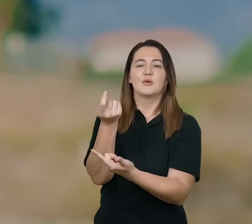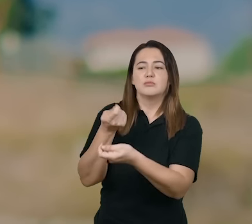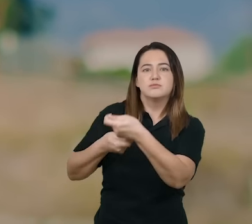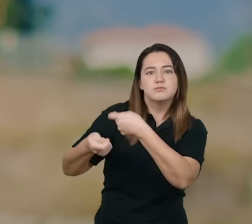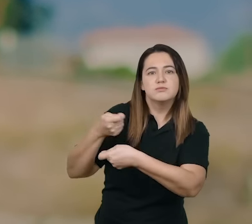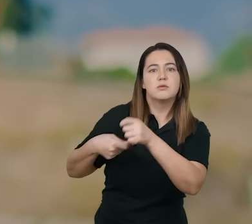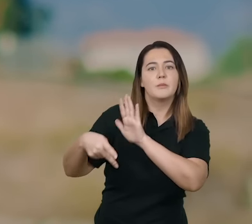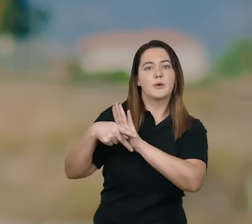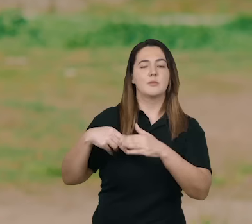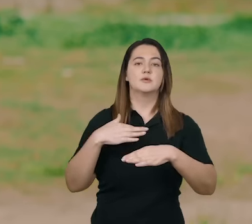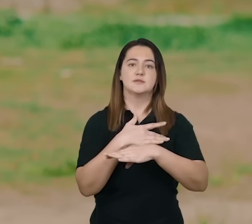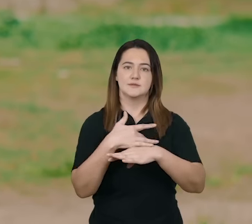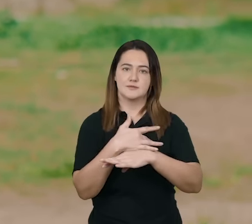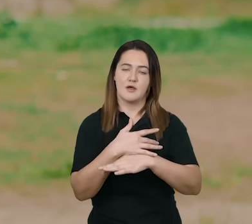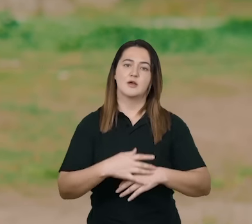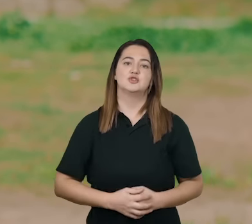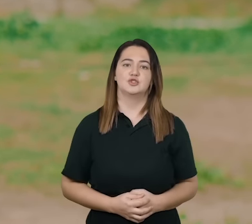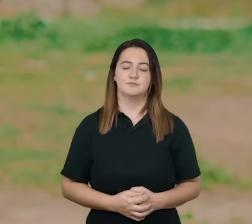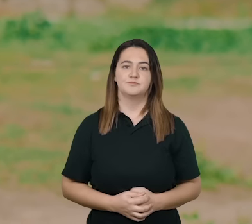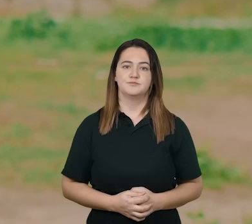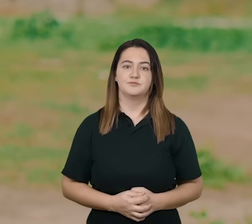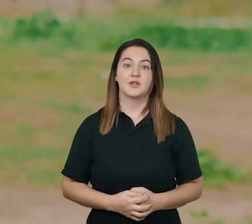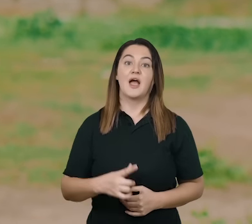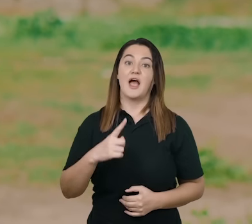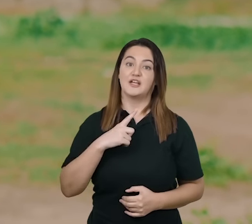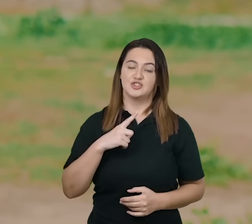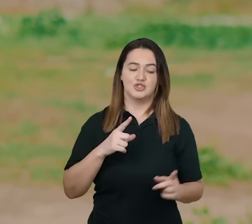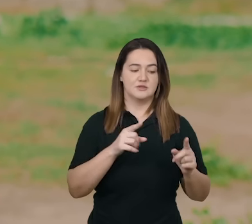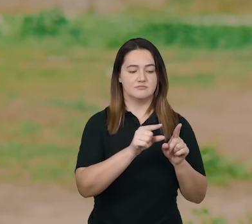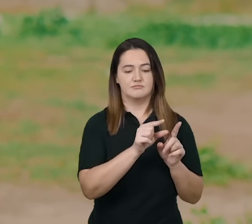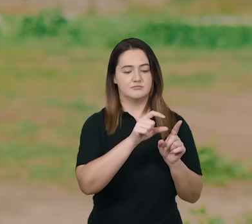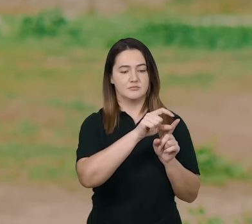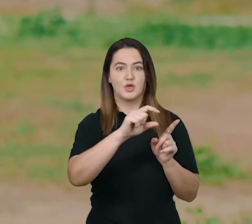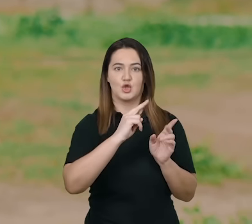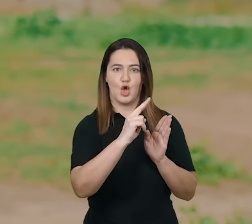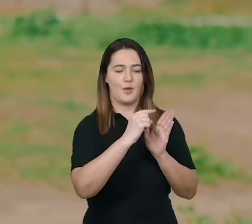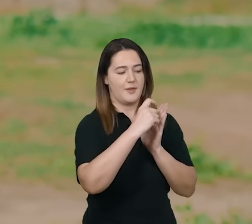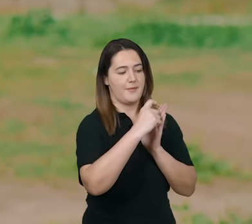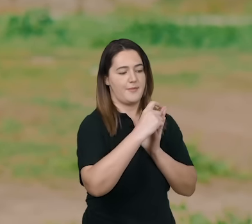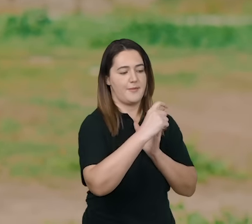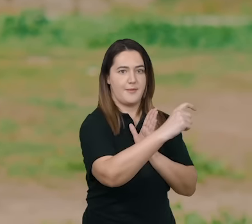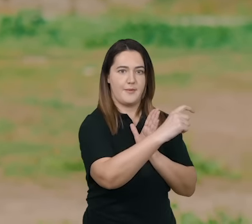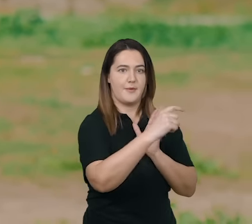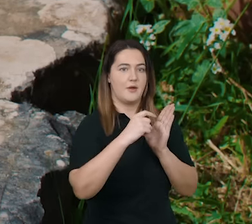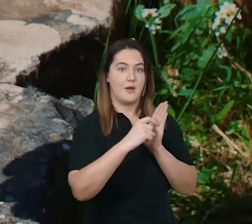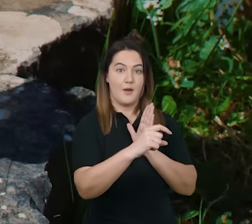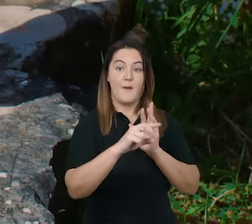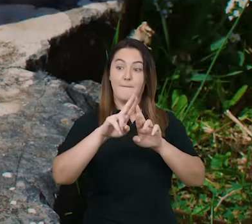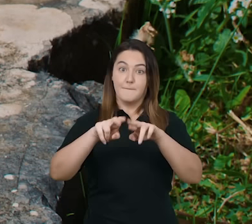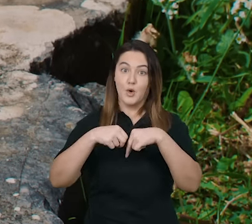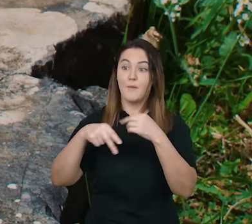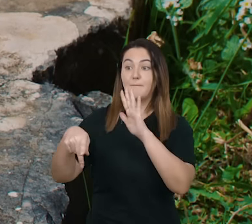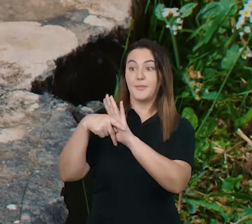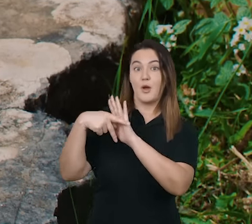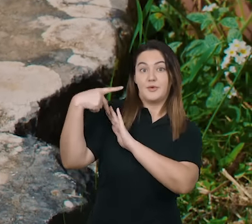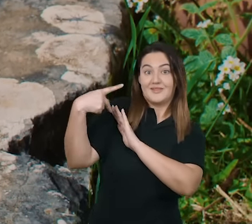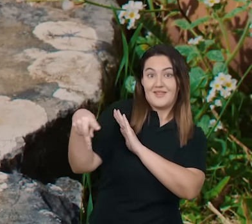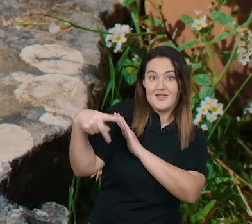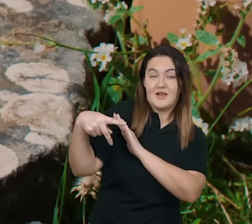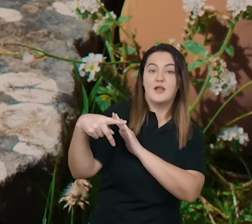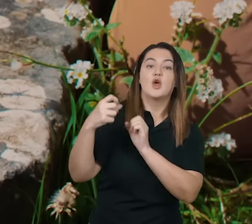finanças públicas da cidade. SP seria sua pecúnia, por sua própria conta, construiu